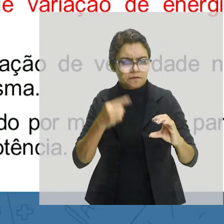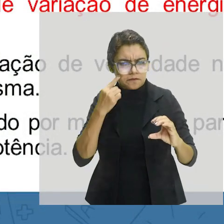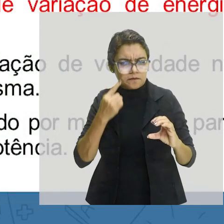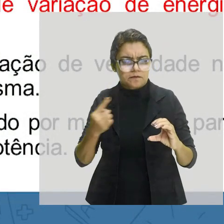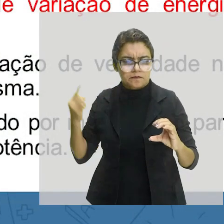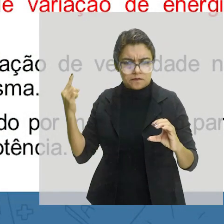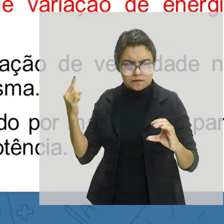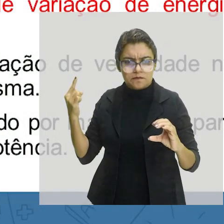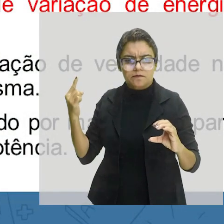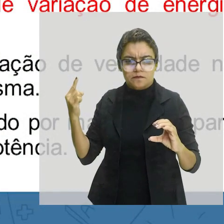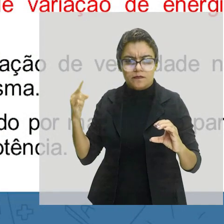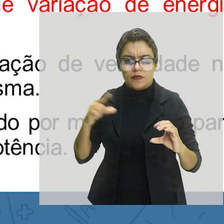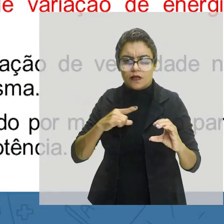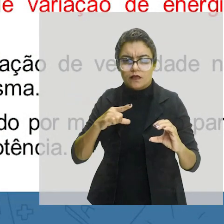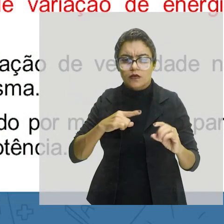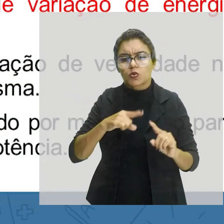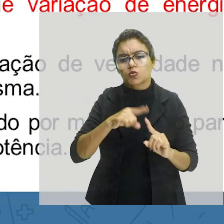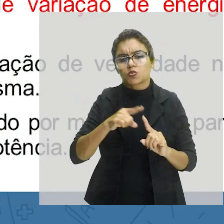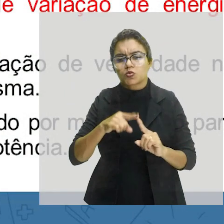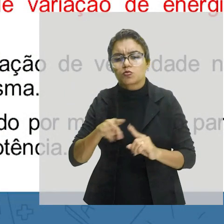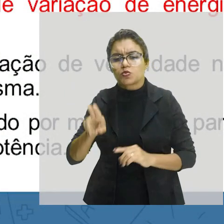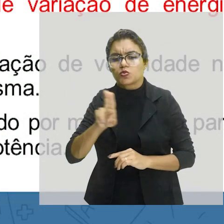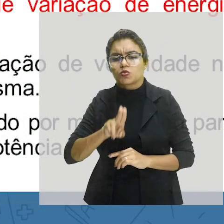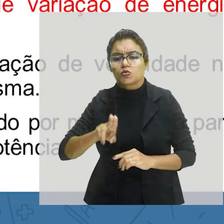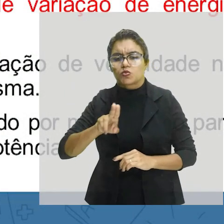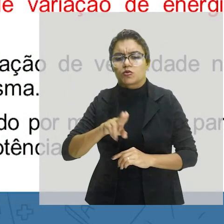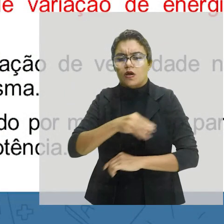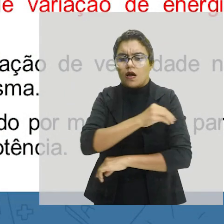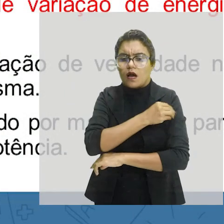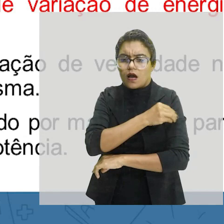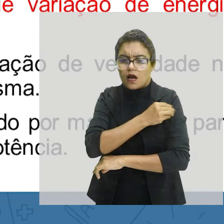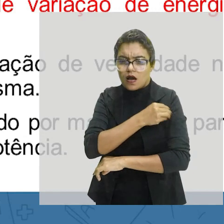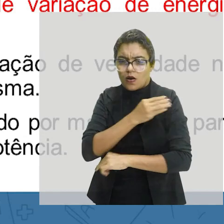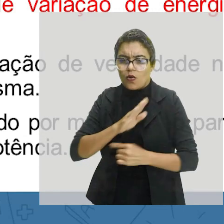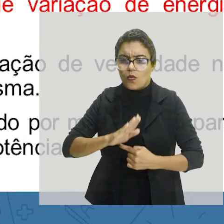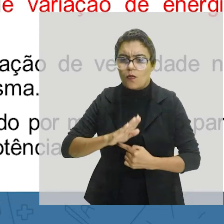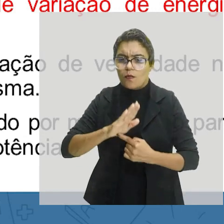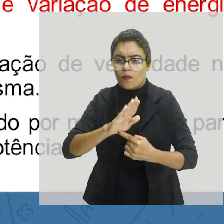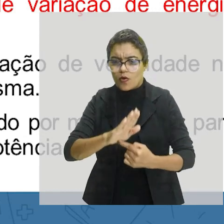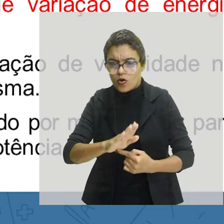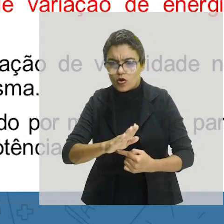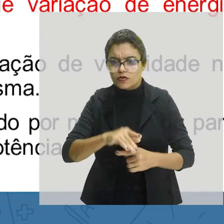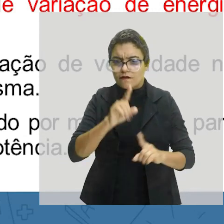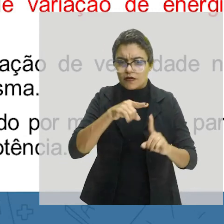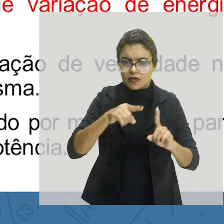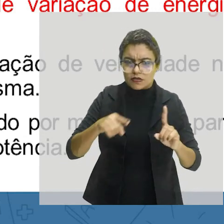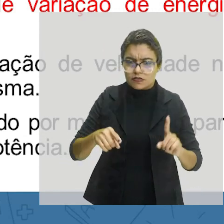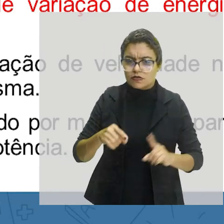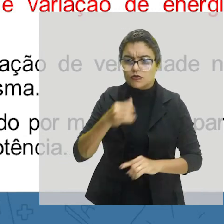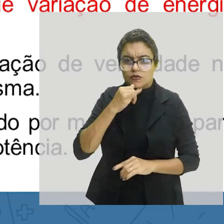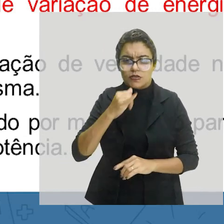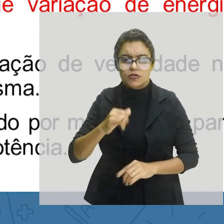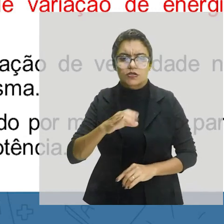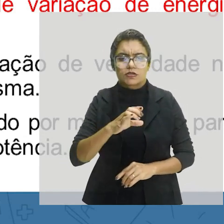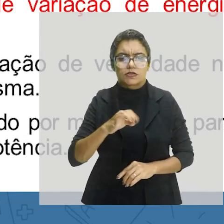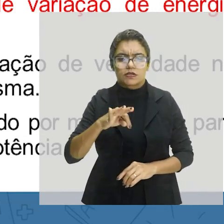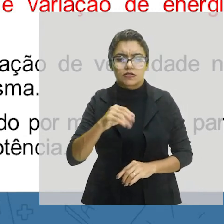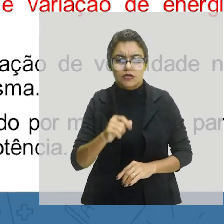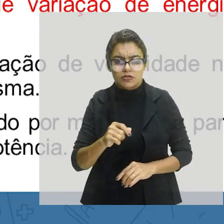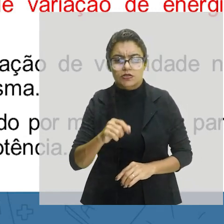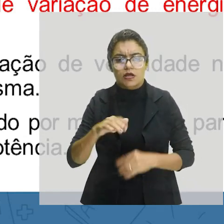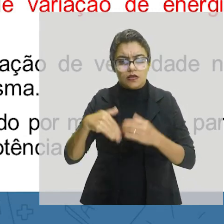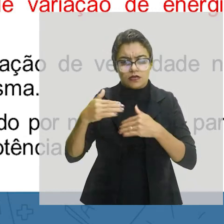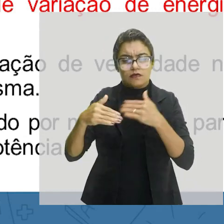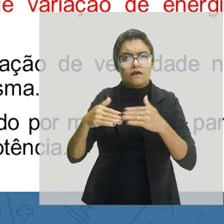a álcool apresenta maior taxa de variação de energia cinética, esta é que desenvolve maior potência. Correto. A versão a álcool é aquela